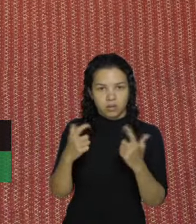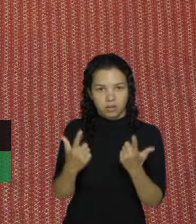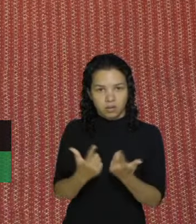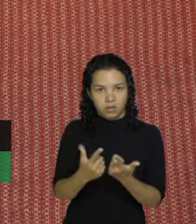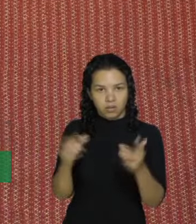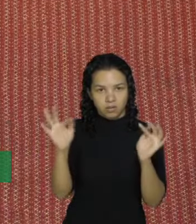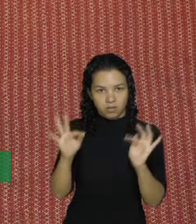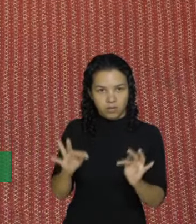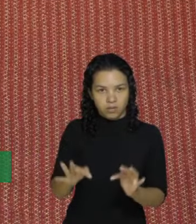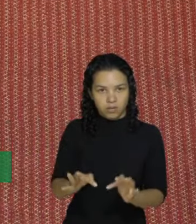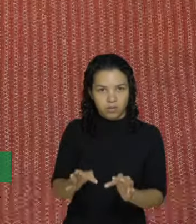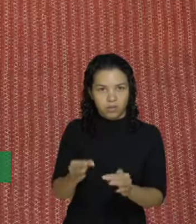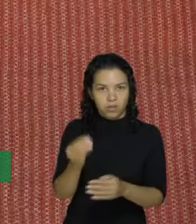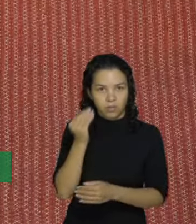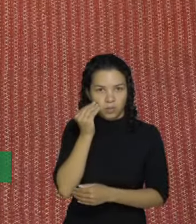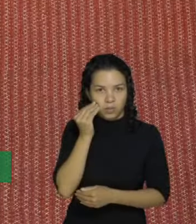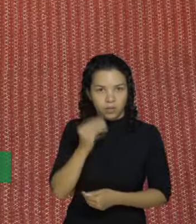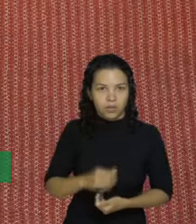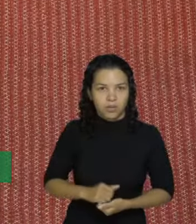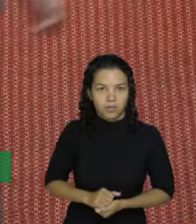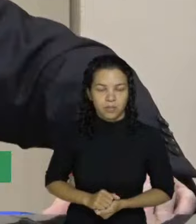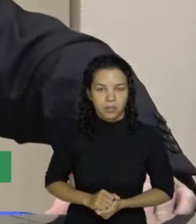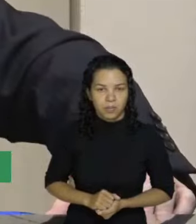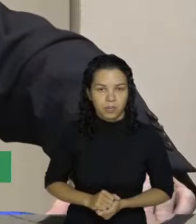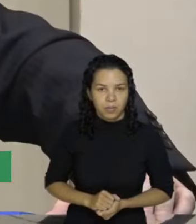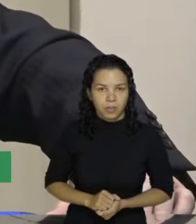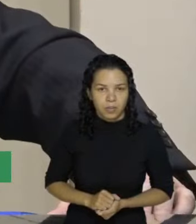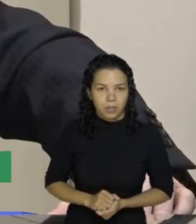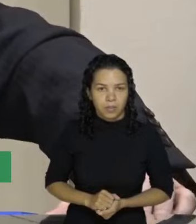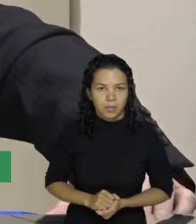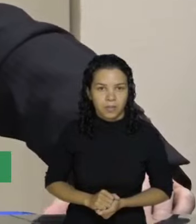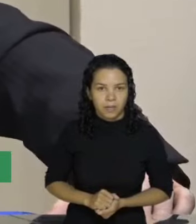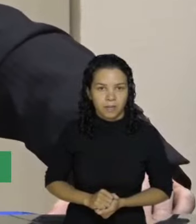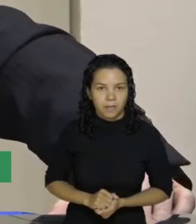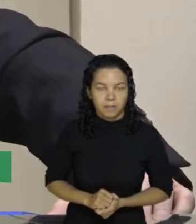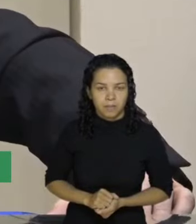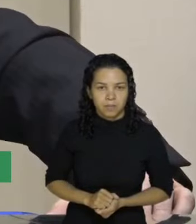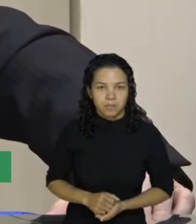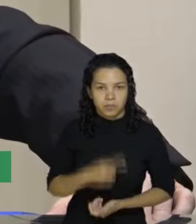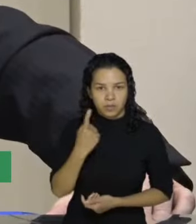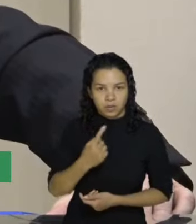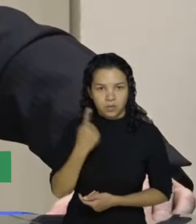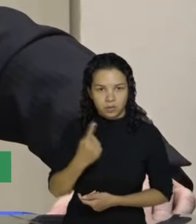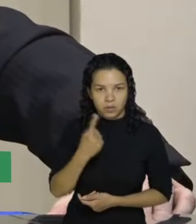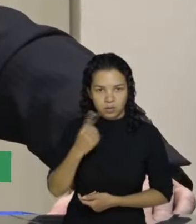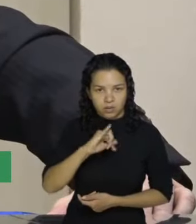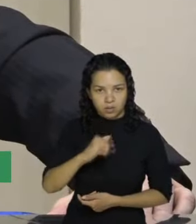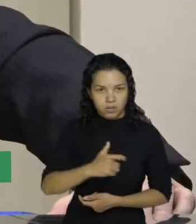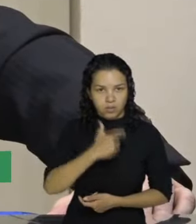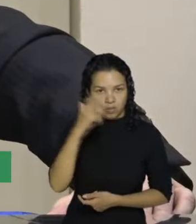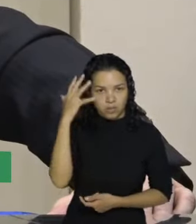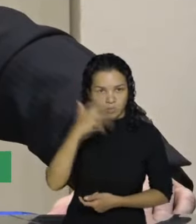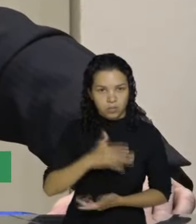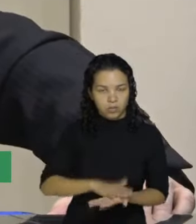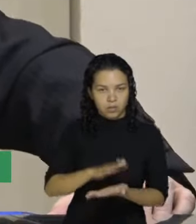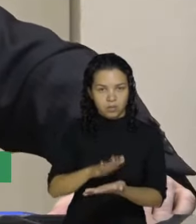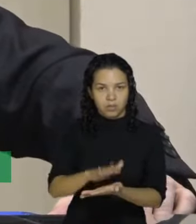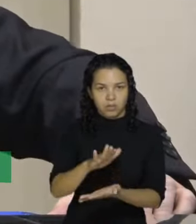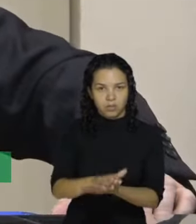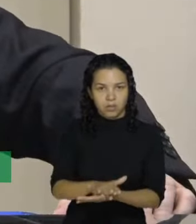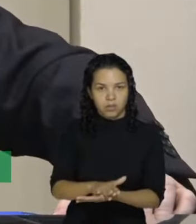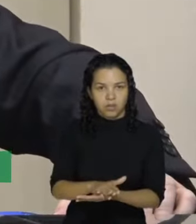Isa? Beijo no coração. Parabéns, deputado GR. Dia 26, lá